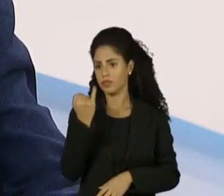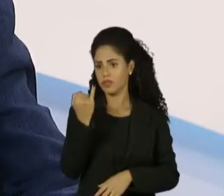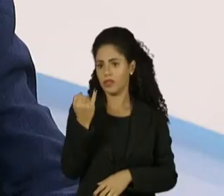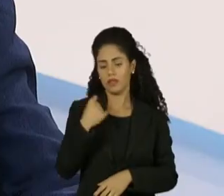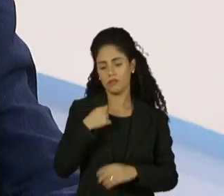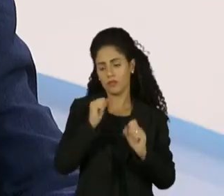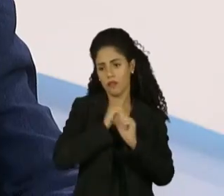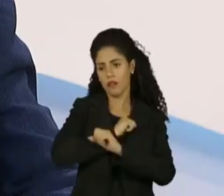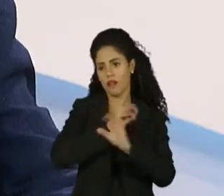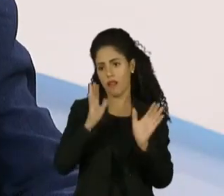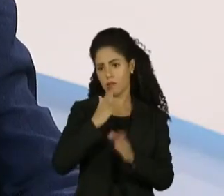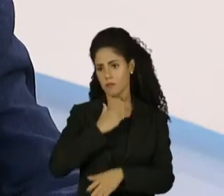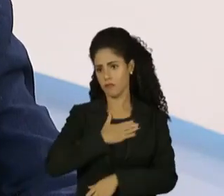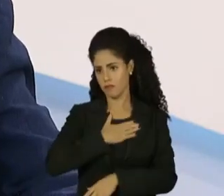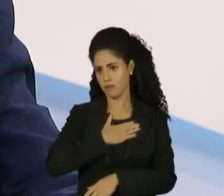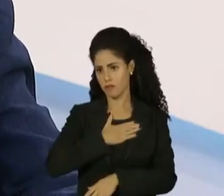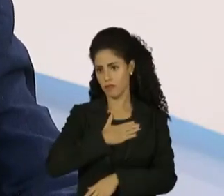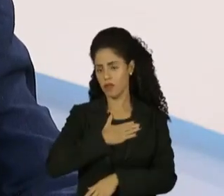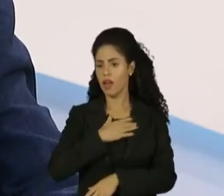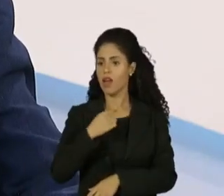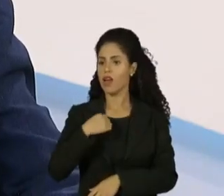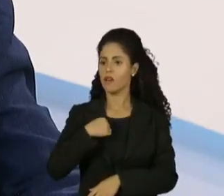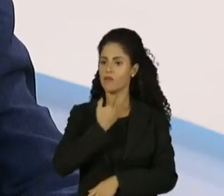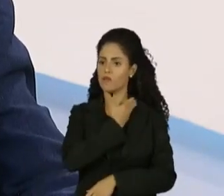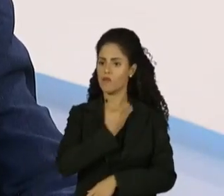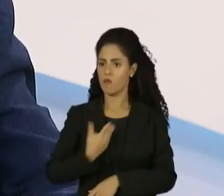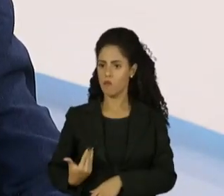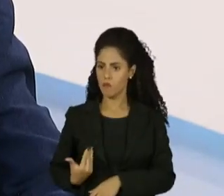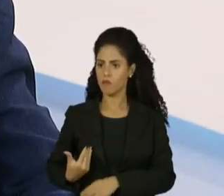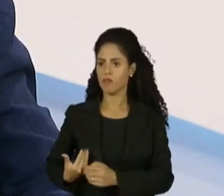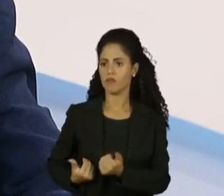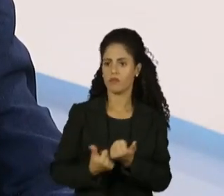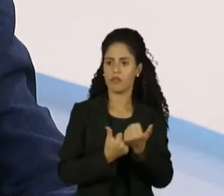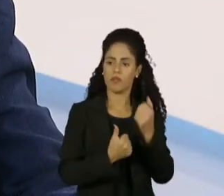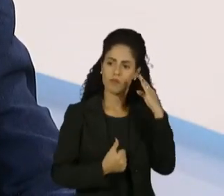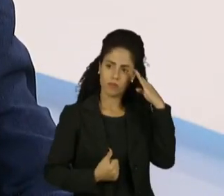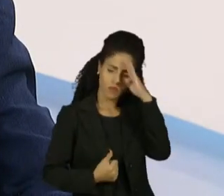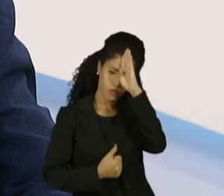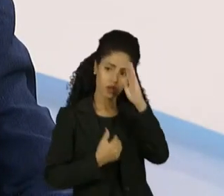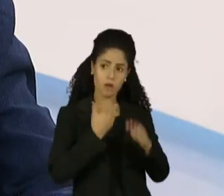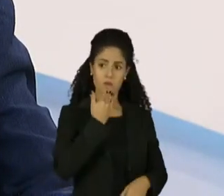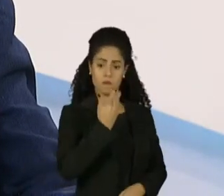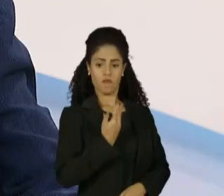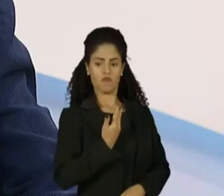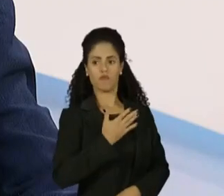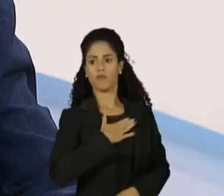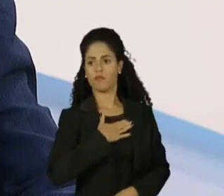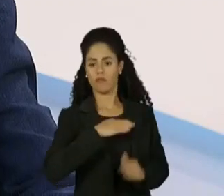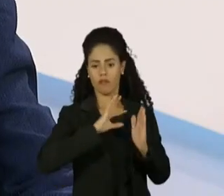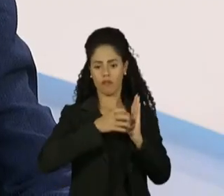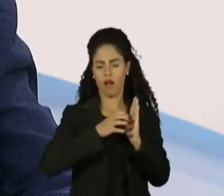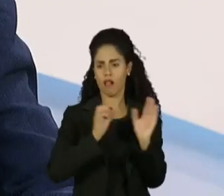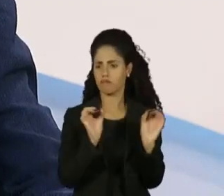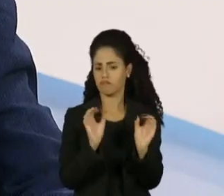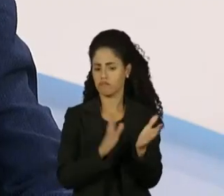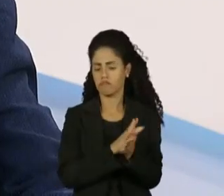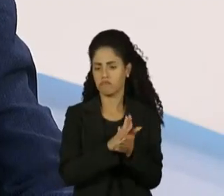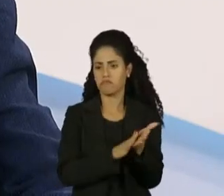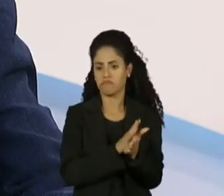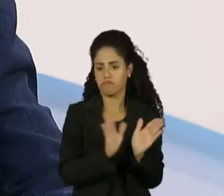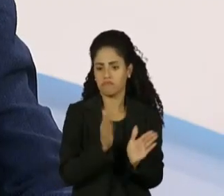muito clara. Quando eu fui para o governo do presidente Bolsonaro, ele em nenhum momento me pediu filiação partidária.